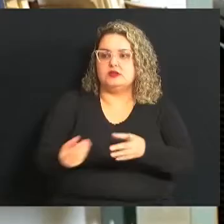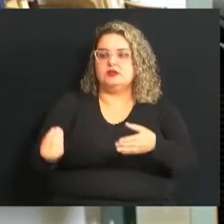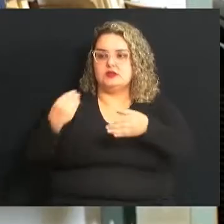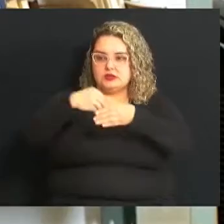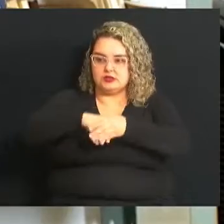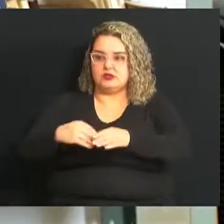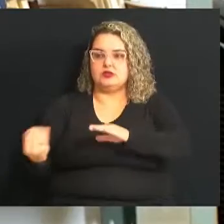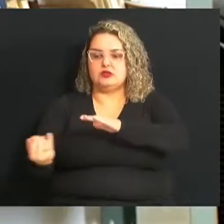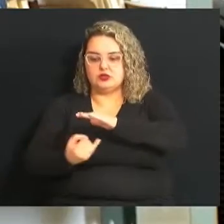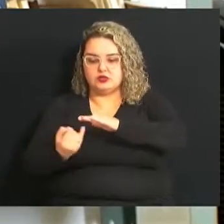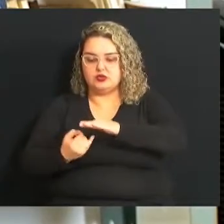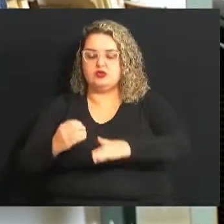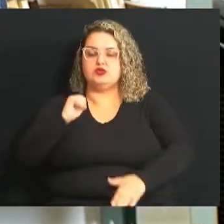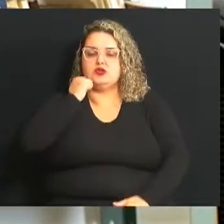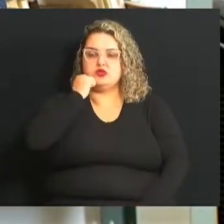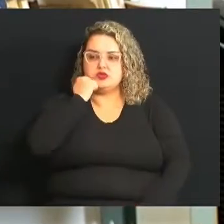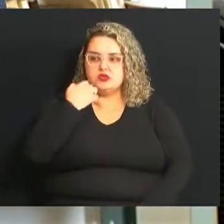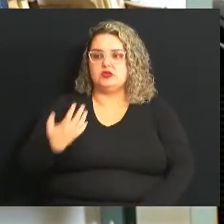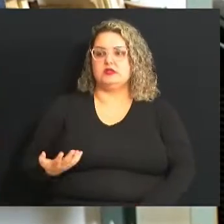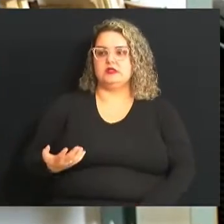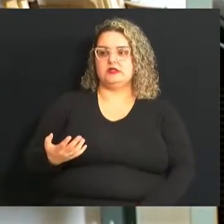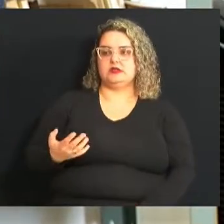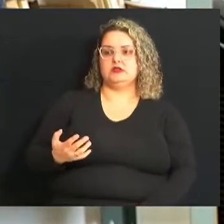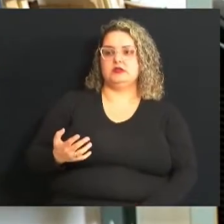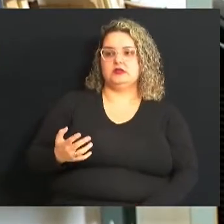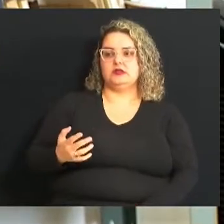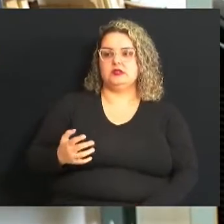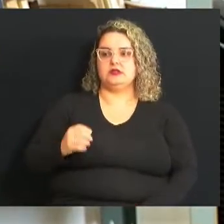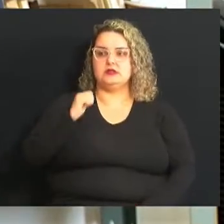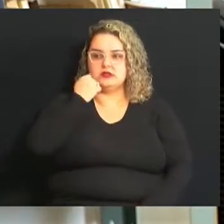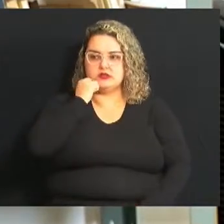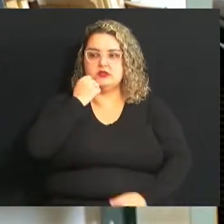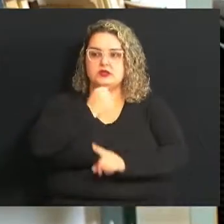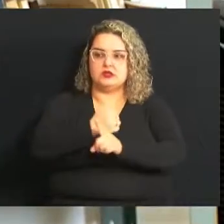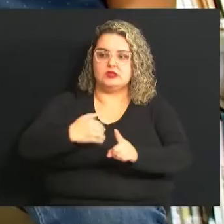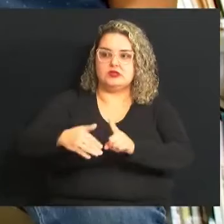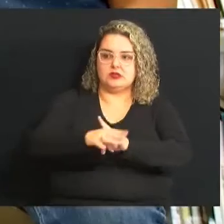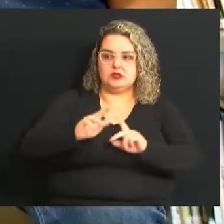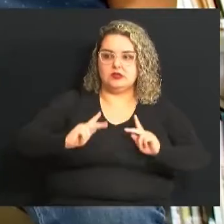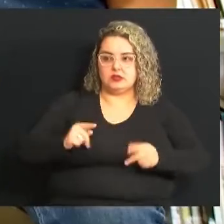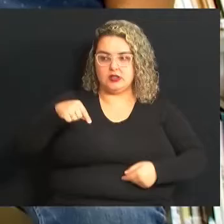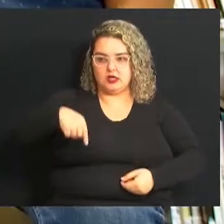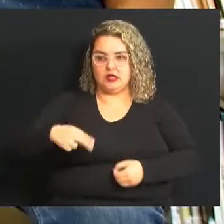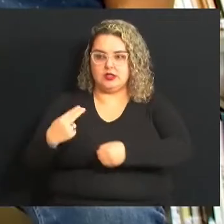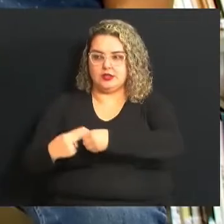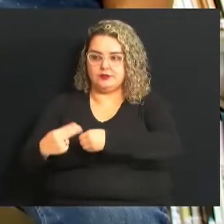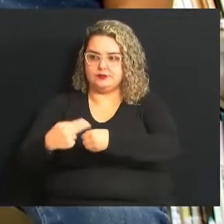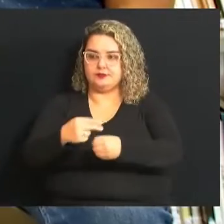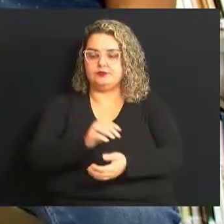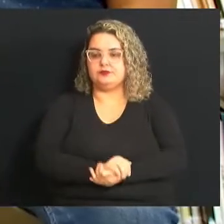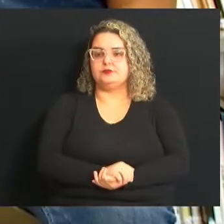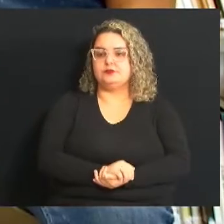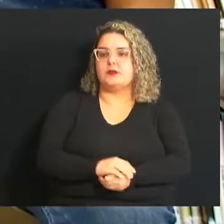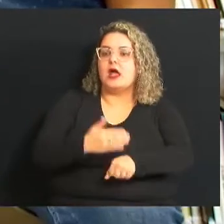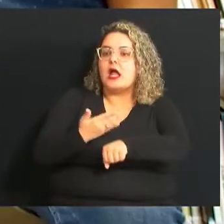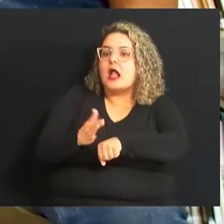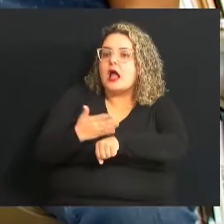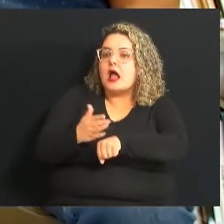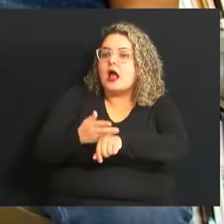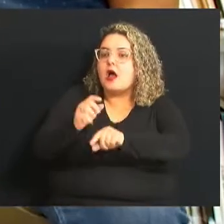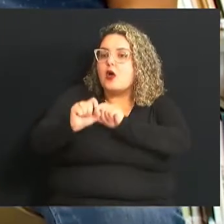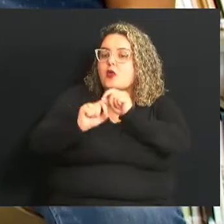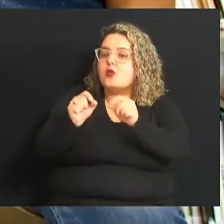de Ciências Humanas e Humanidades, né, de Ciências Sociais e Humanidades aqui da Unicamp. Bom, mas assim, na prática, o que